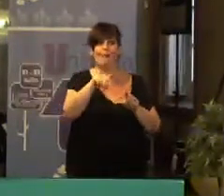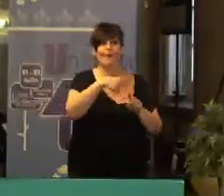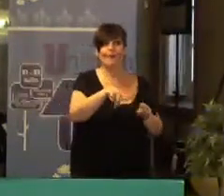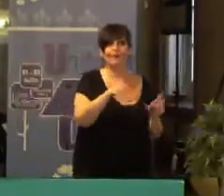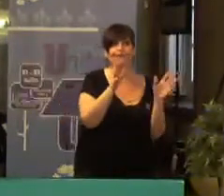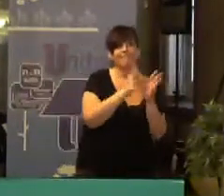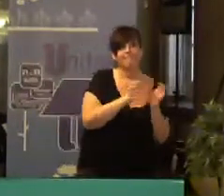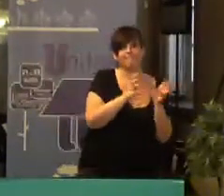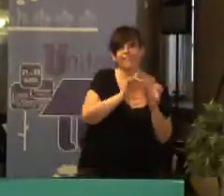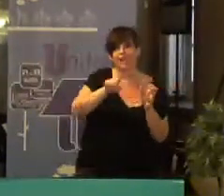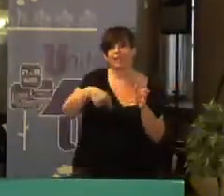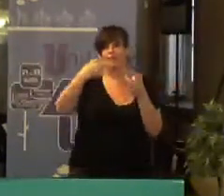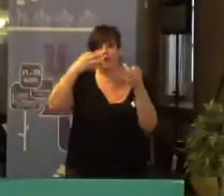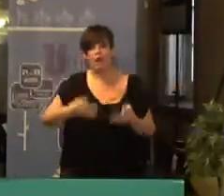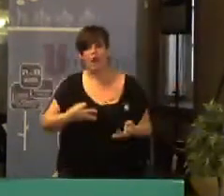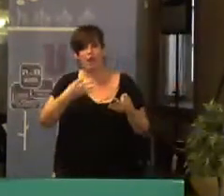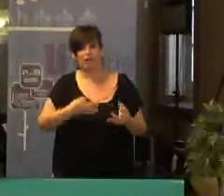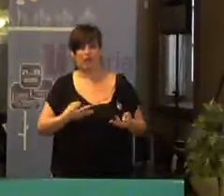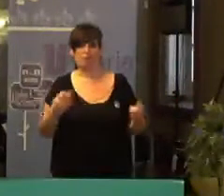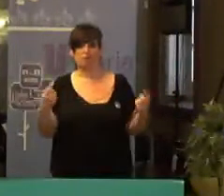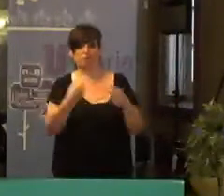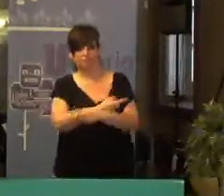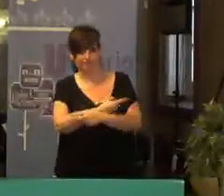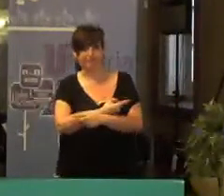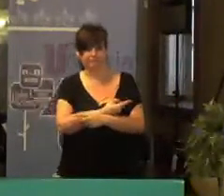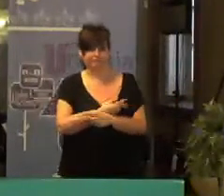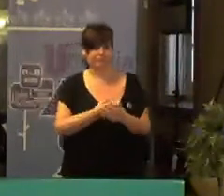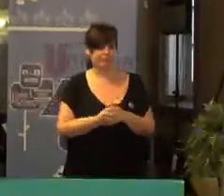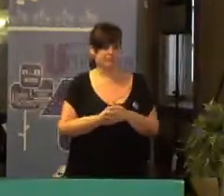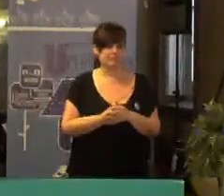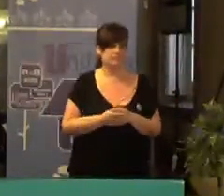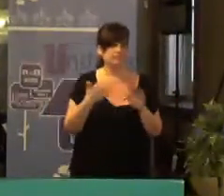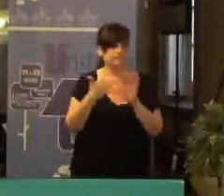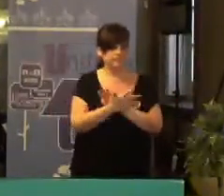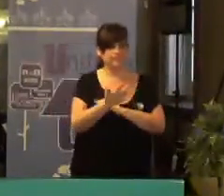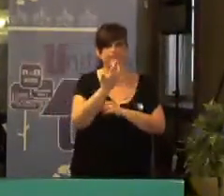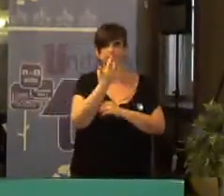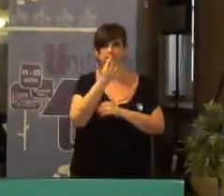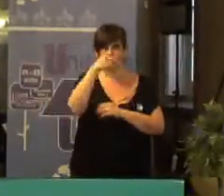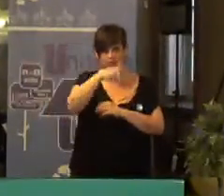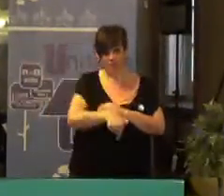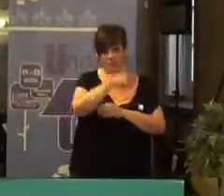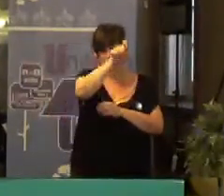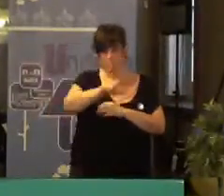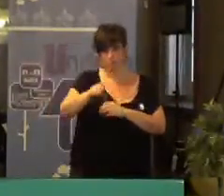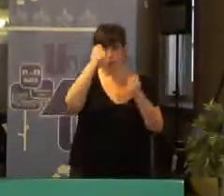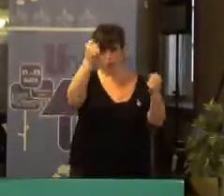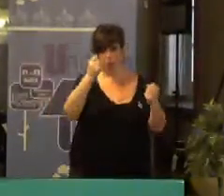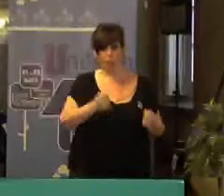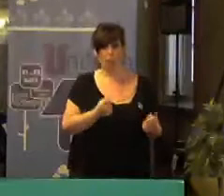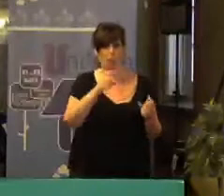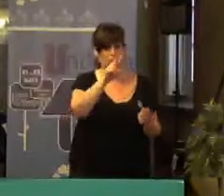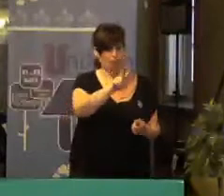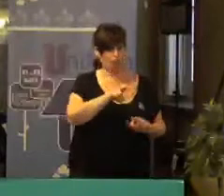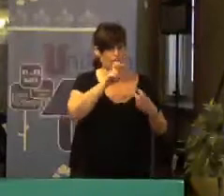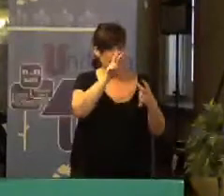expectativa de que a Geringonça chegaria mais longe do que aquilo que o Ministro das Finanças permite que chegue. Bom, o Ministro das